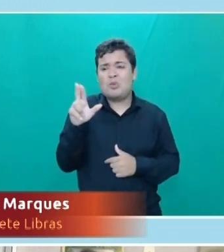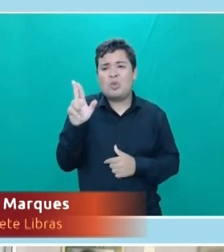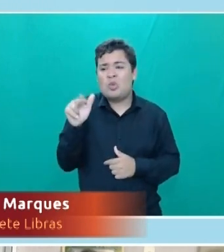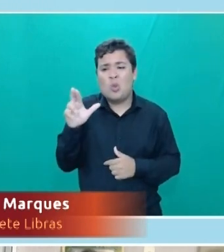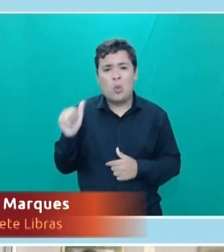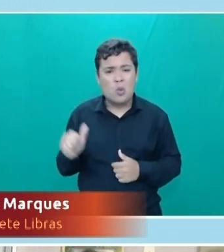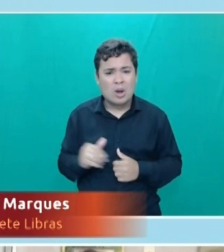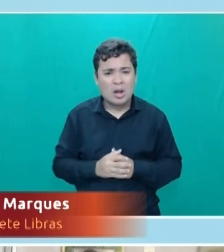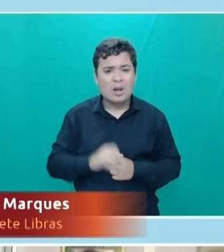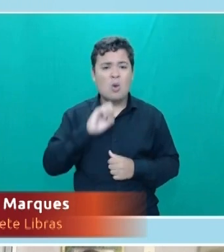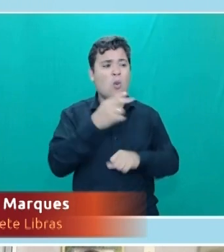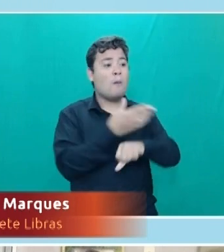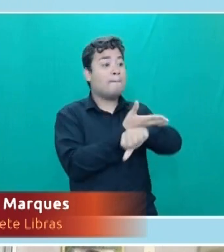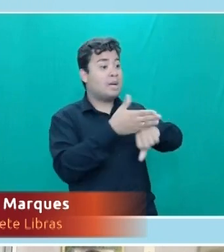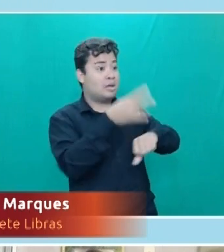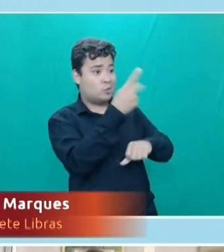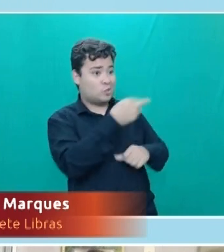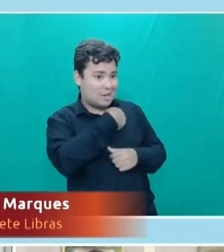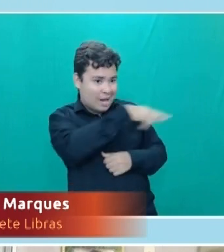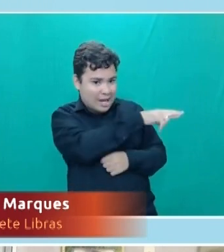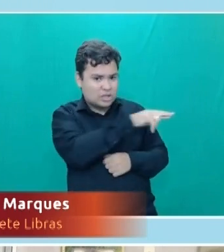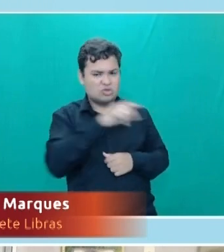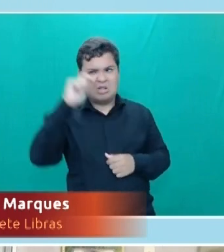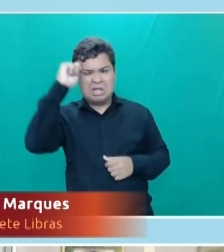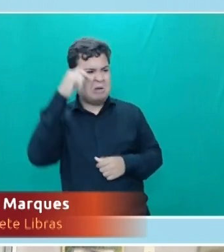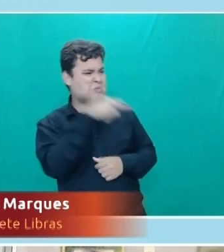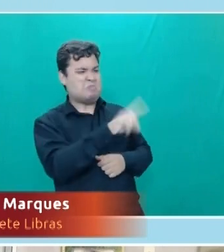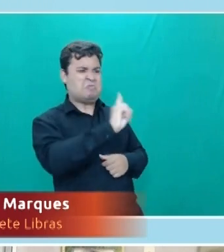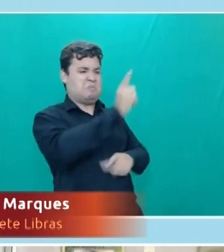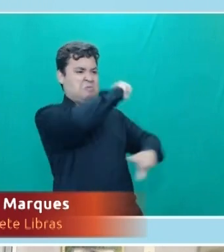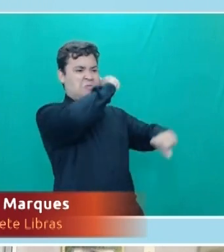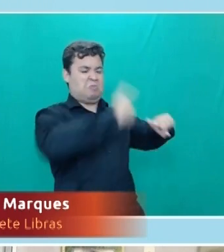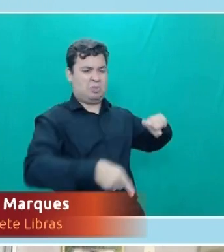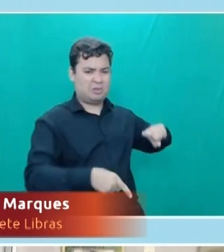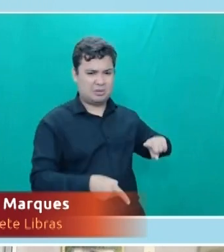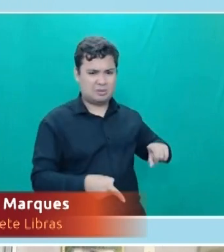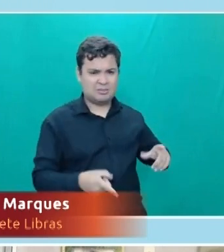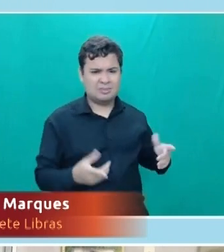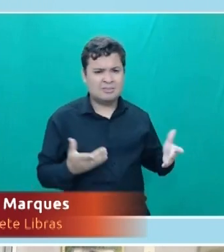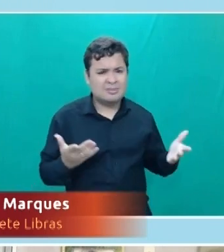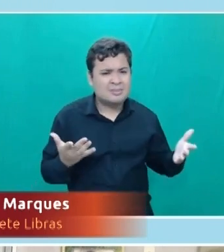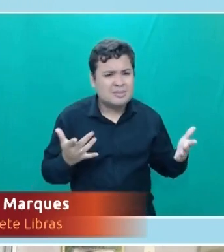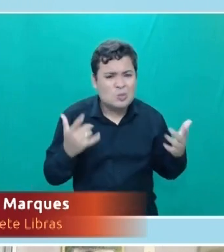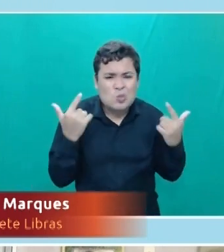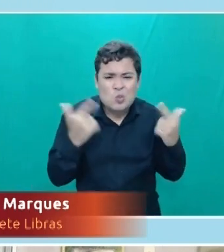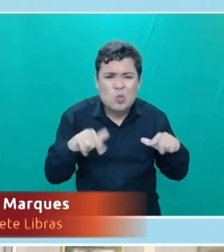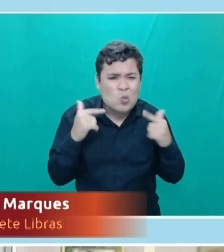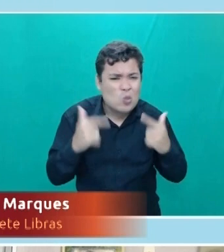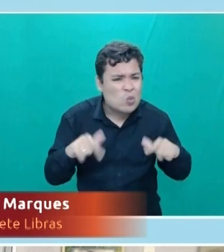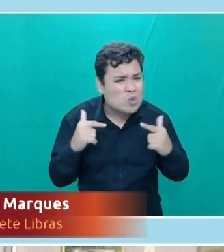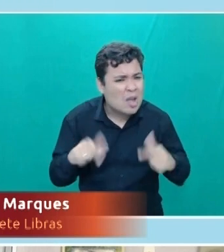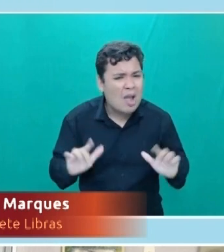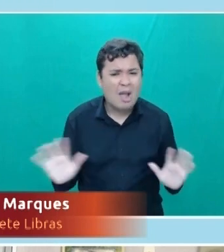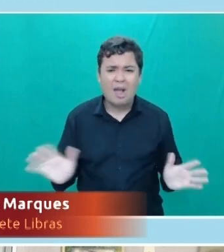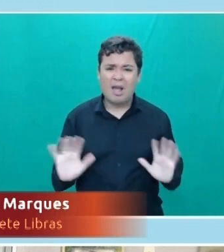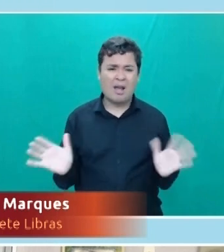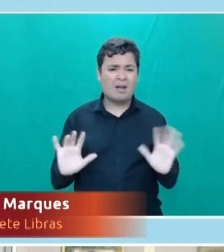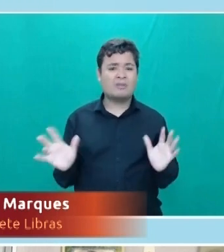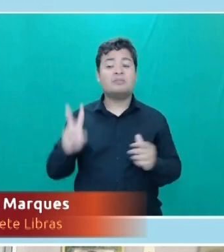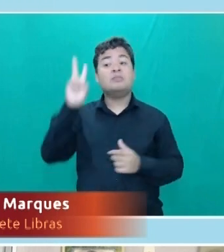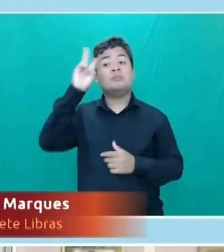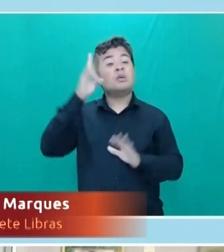religiões fossem praticadas por essas pessoas em relação a pessoas brancas. O que a gente viu historicamente é que os grupos que